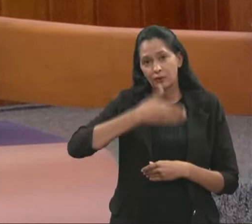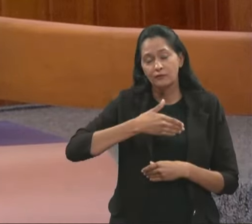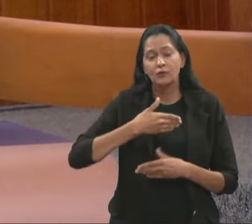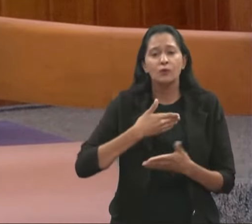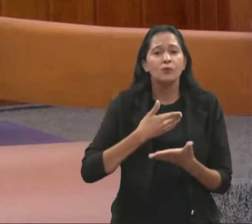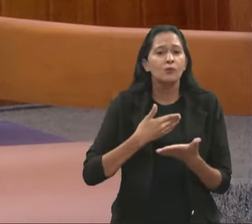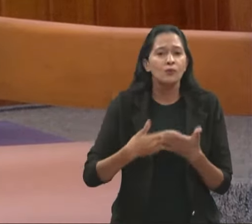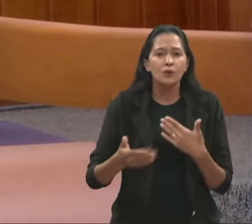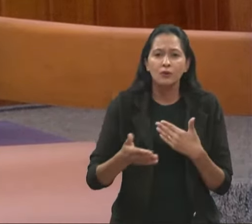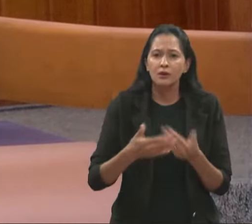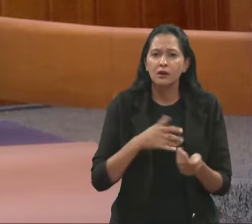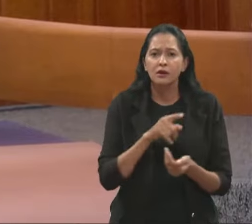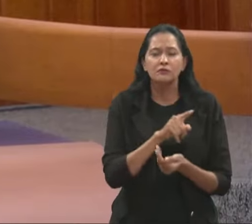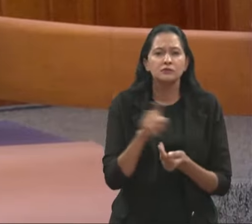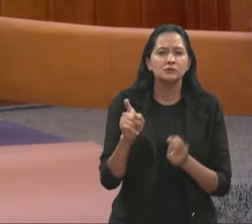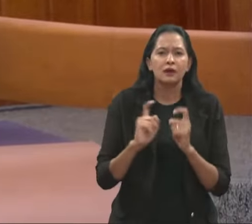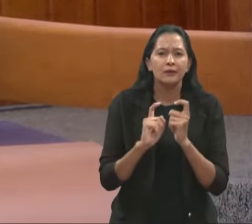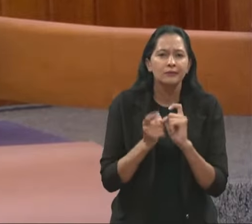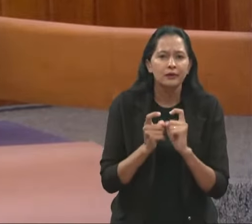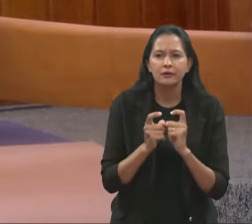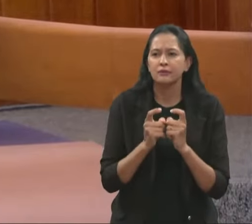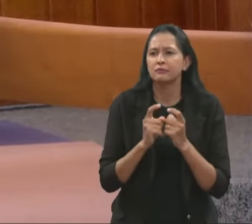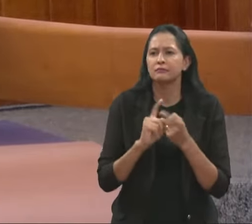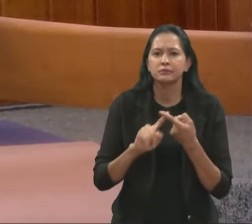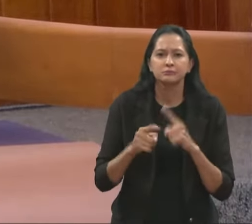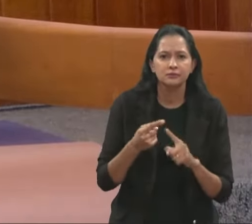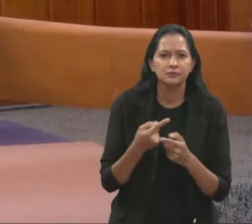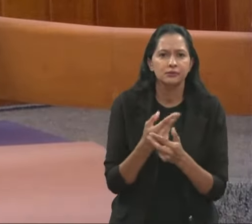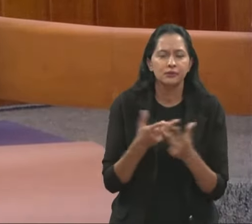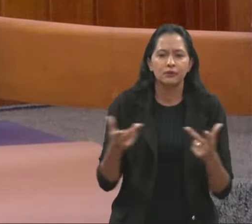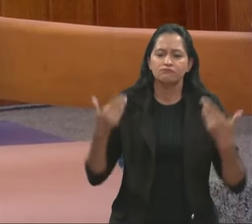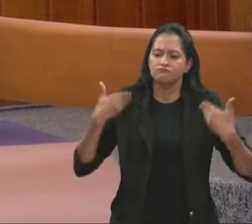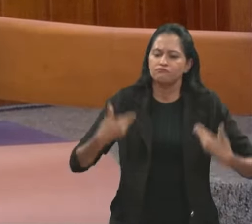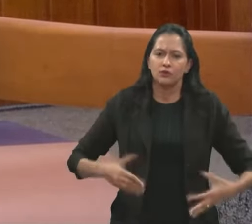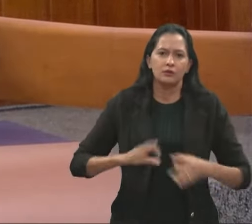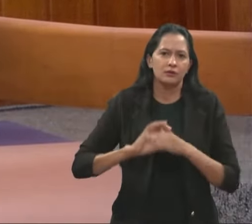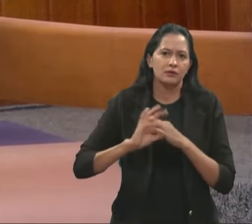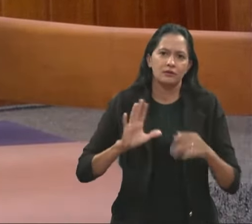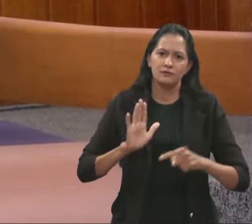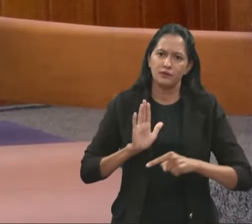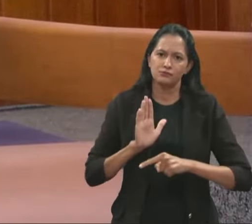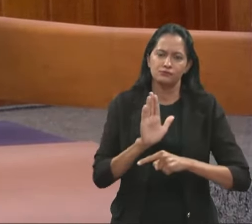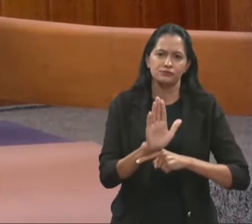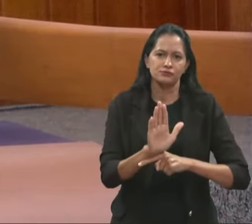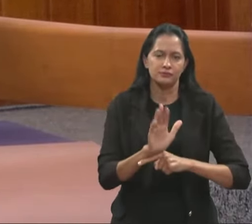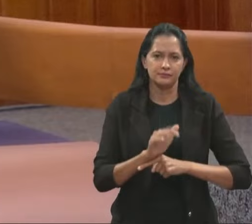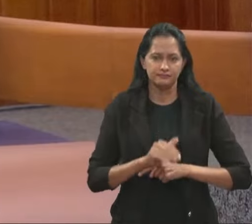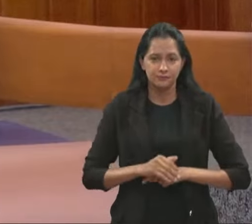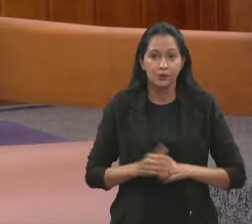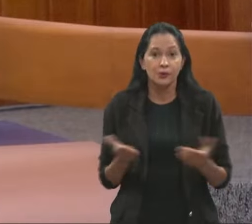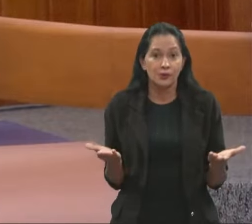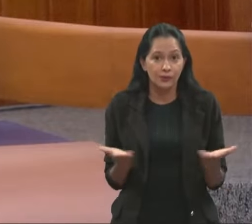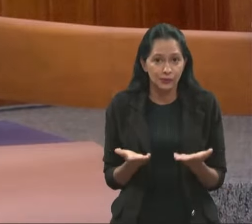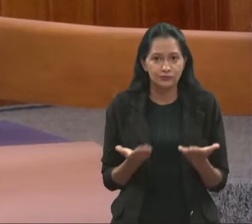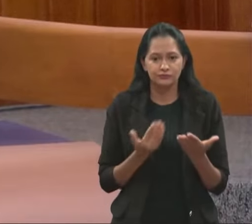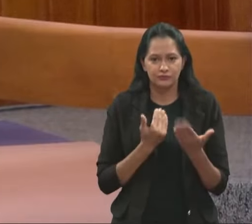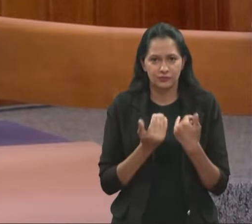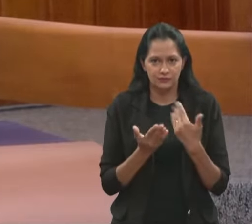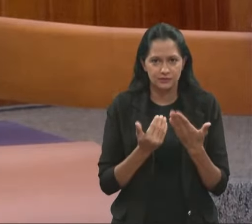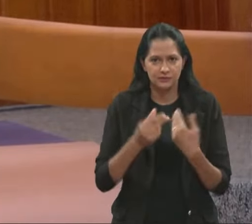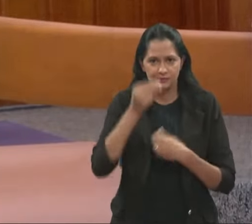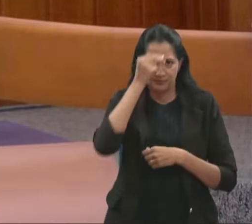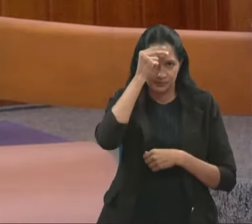de vocês, se vocês quiserem colocar eu estou à disposição. Hoje eu vou falar com o prefeito. Hoje eu